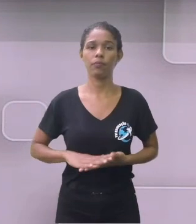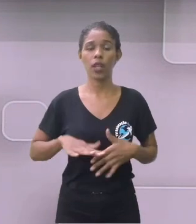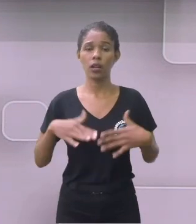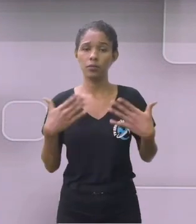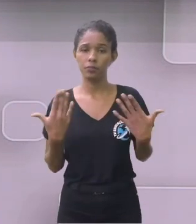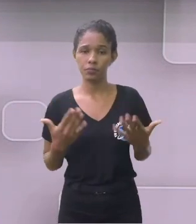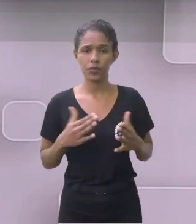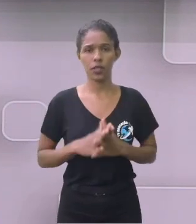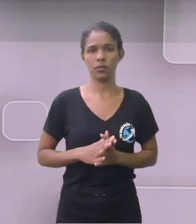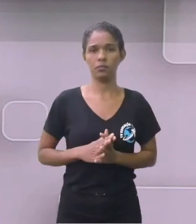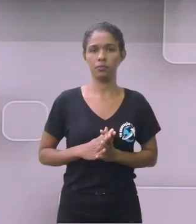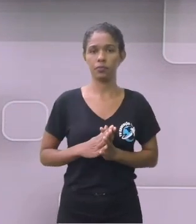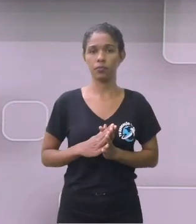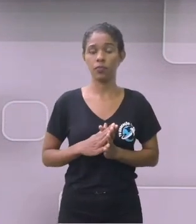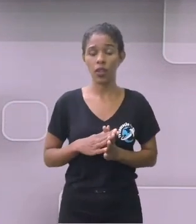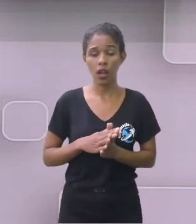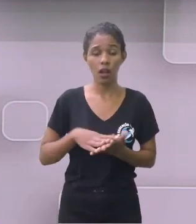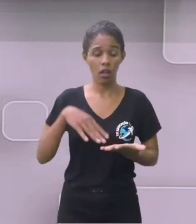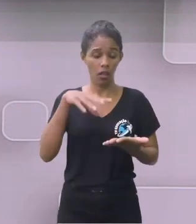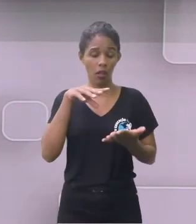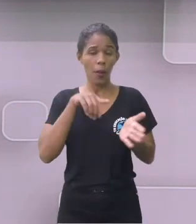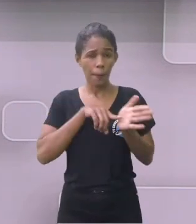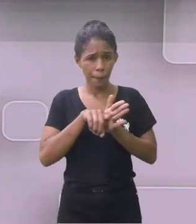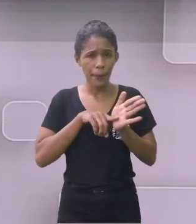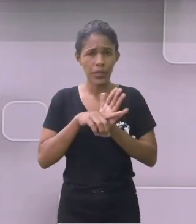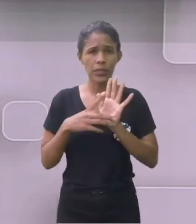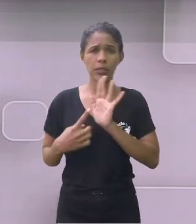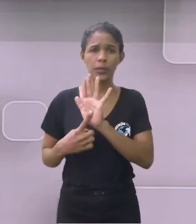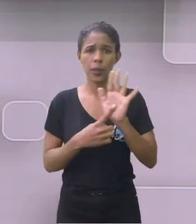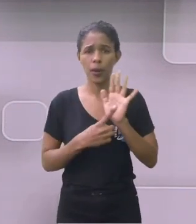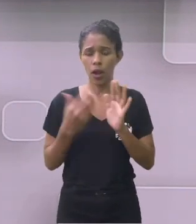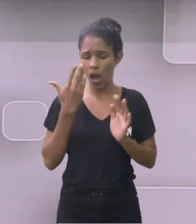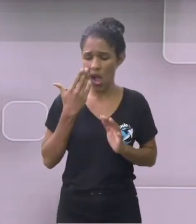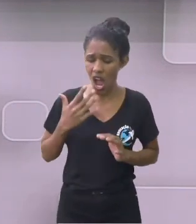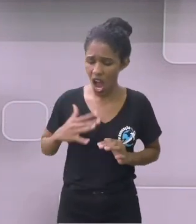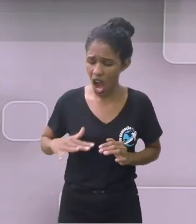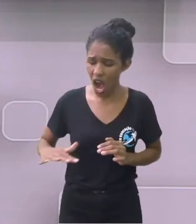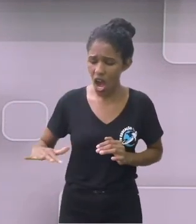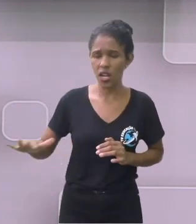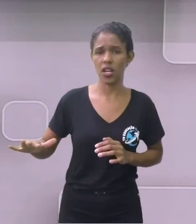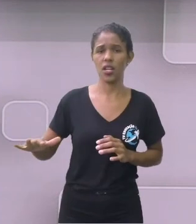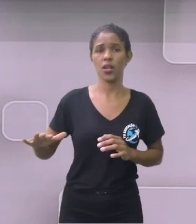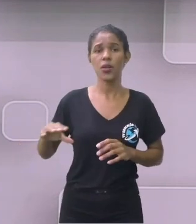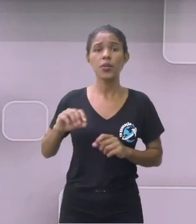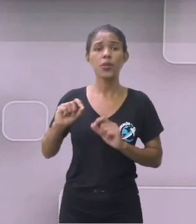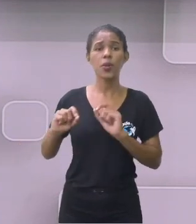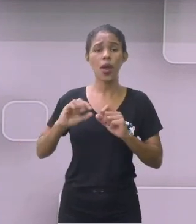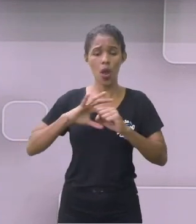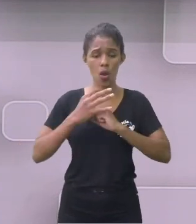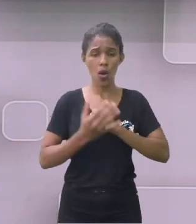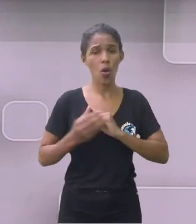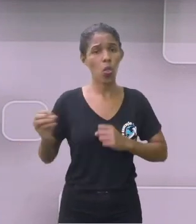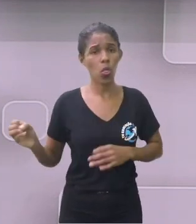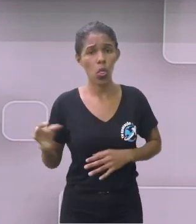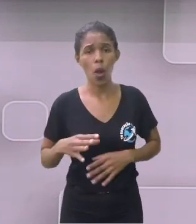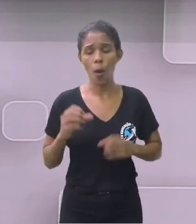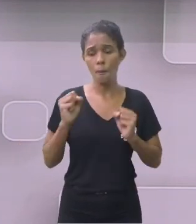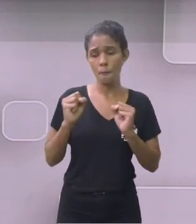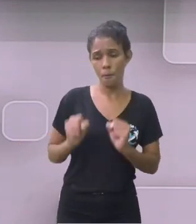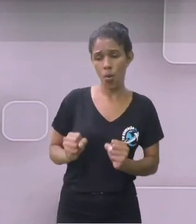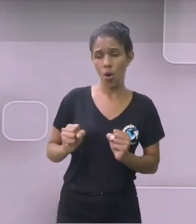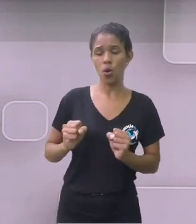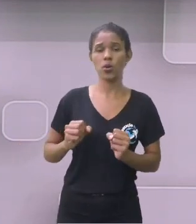Relatos encontrados na literatura demonstram que crianças infectadas com o novo coronavírus podem desenvolver uma resposta